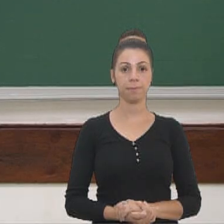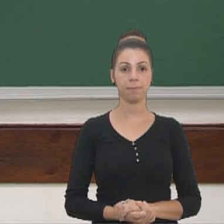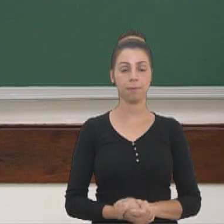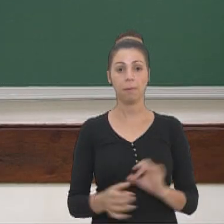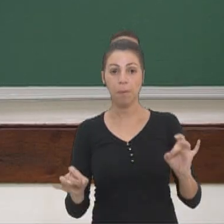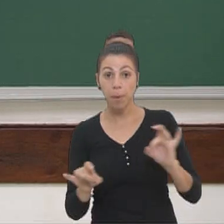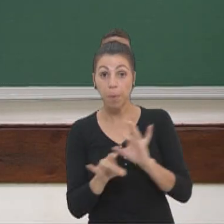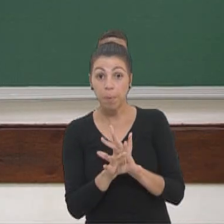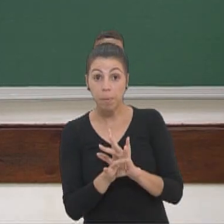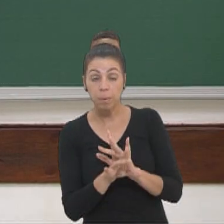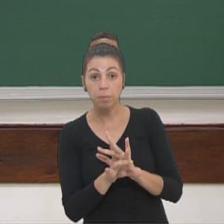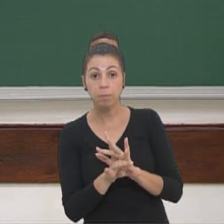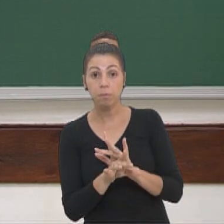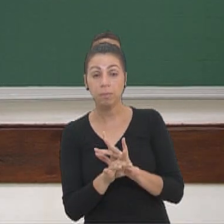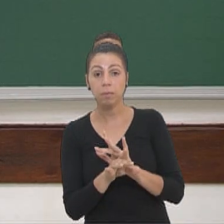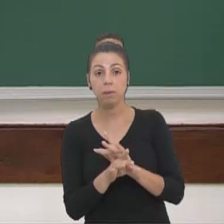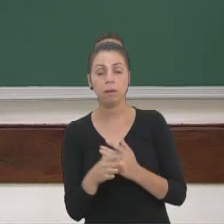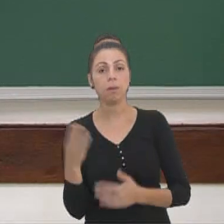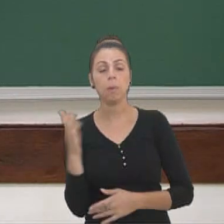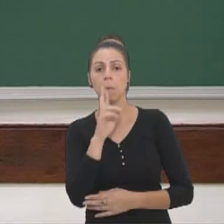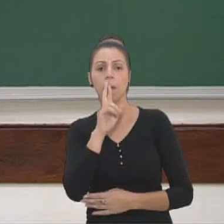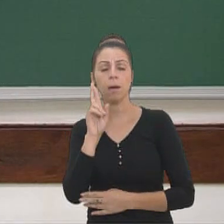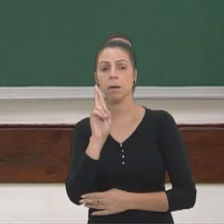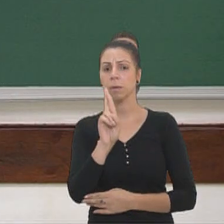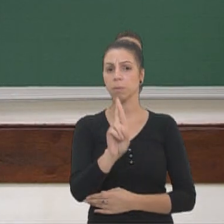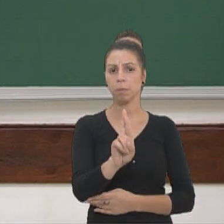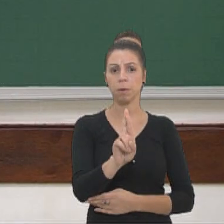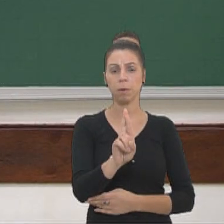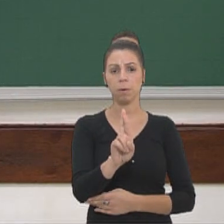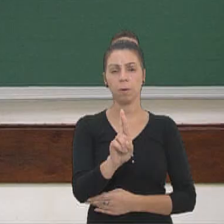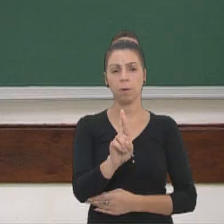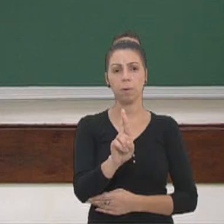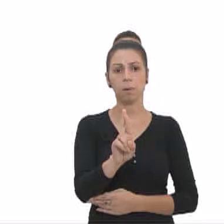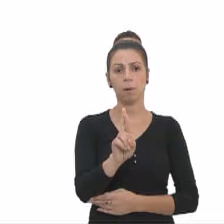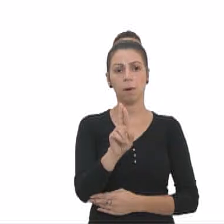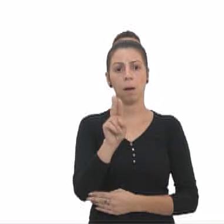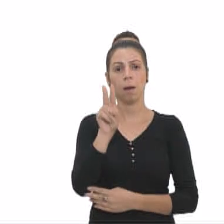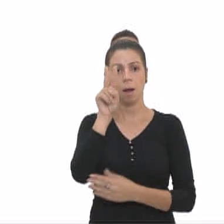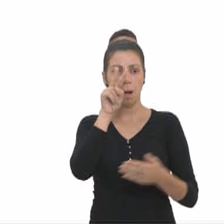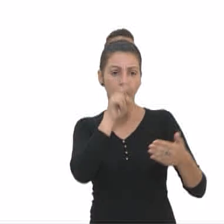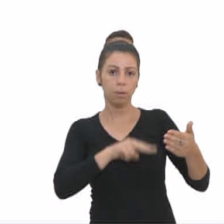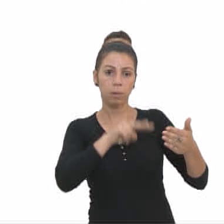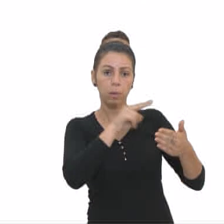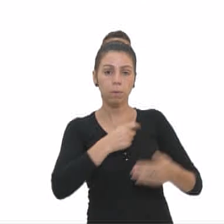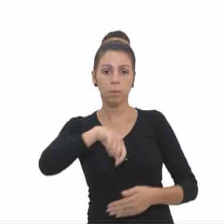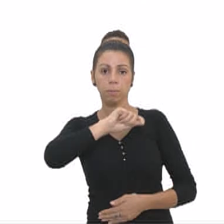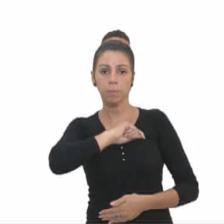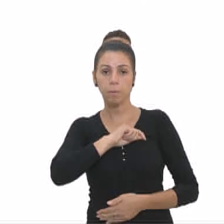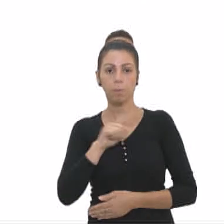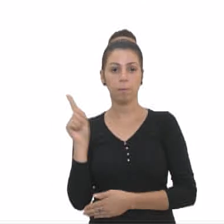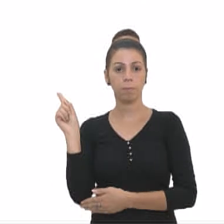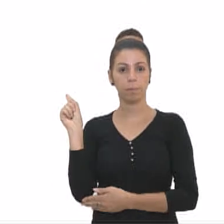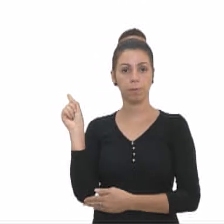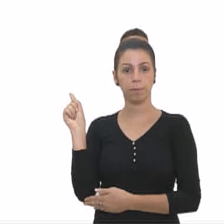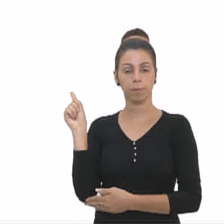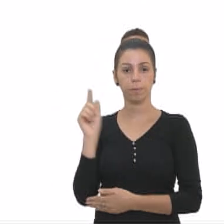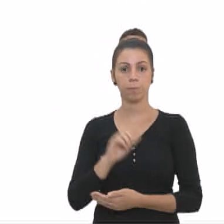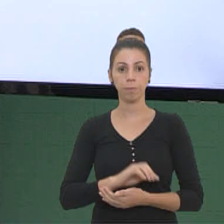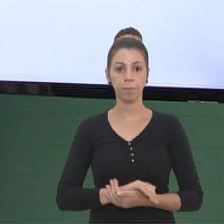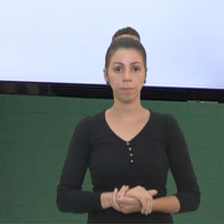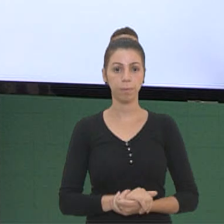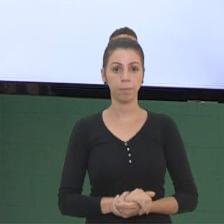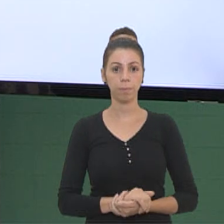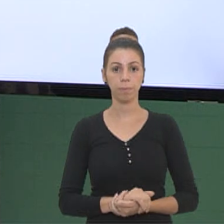Pronto, pessoal? Vamos lá. A resposta. El mensaje por detrás del discurso es: no